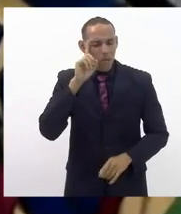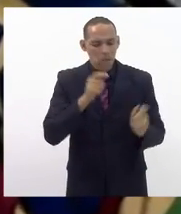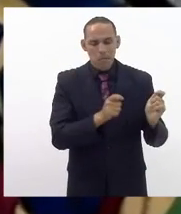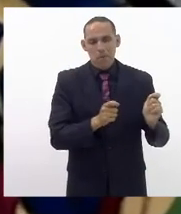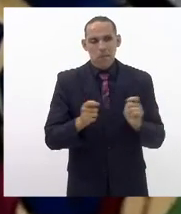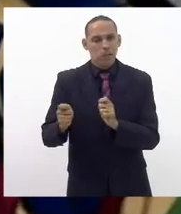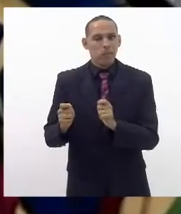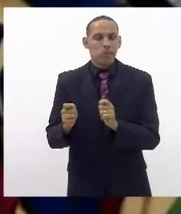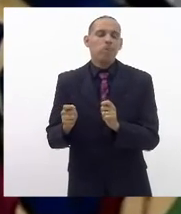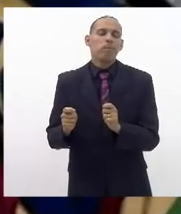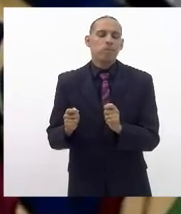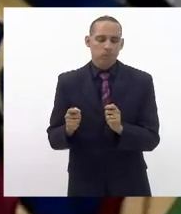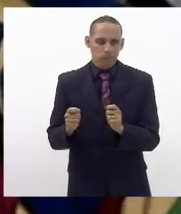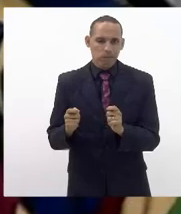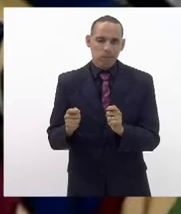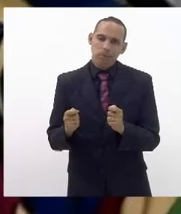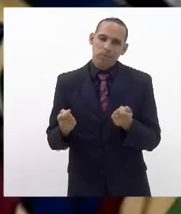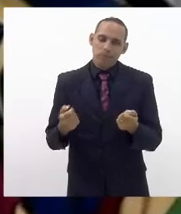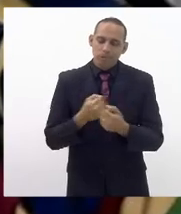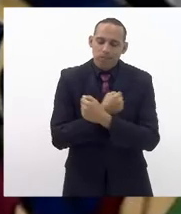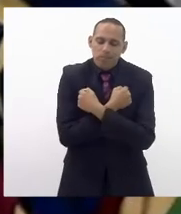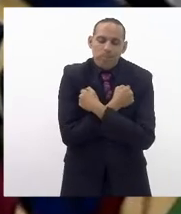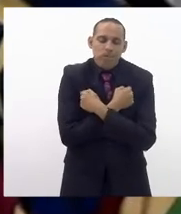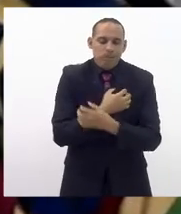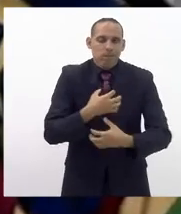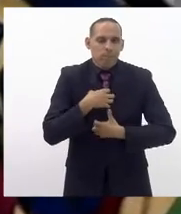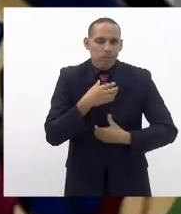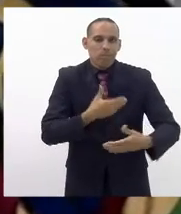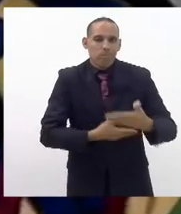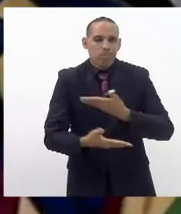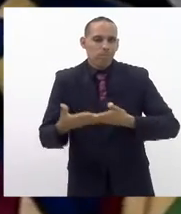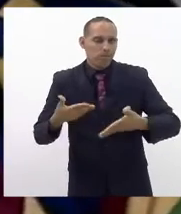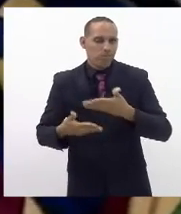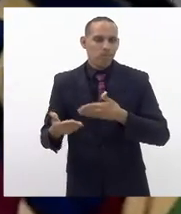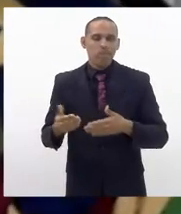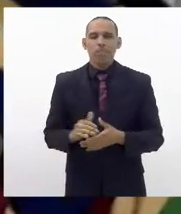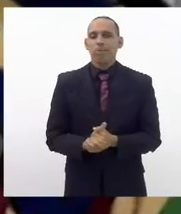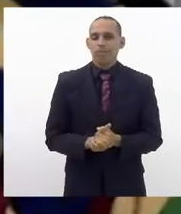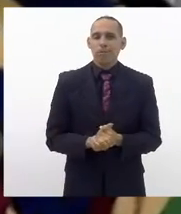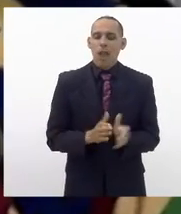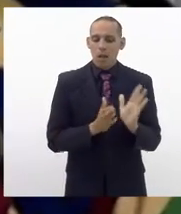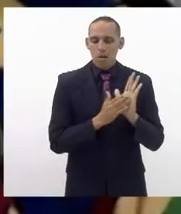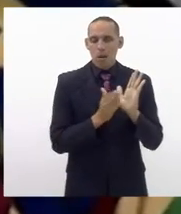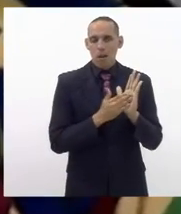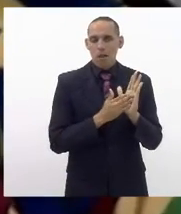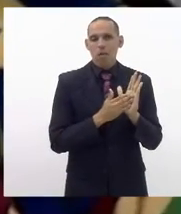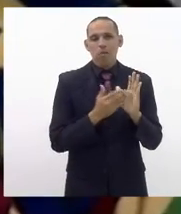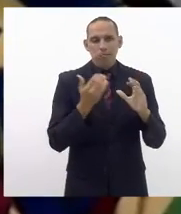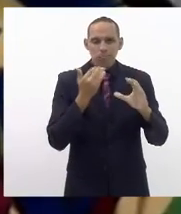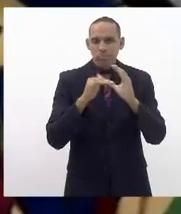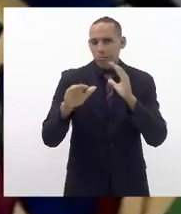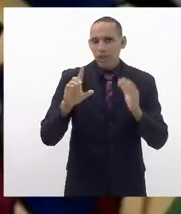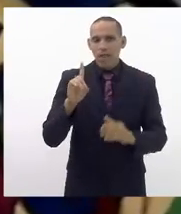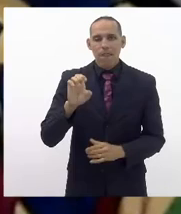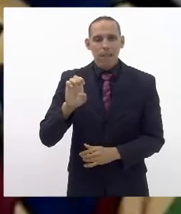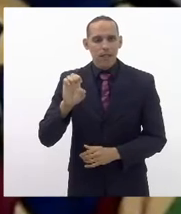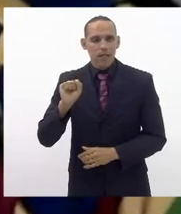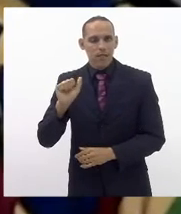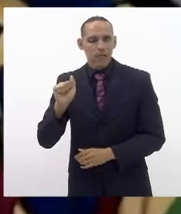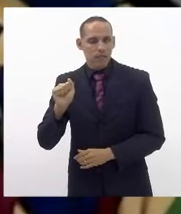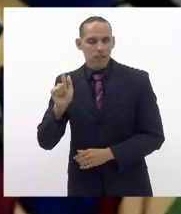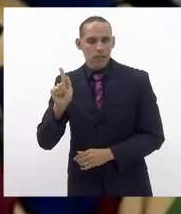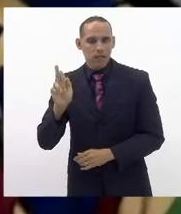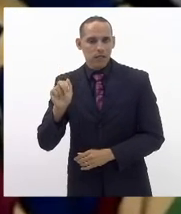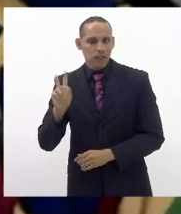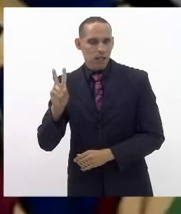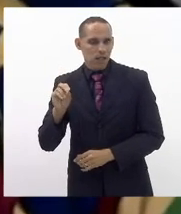Então, fica aqui o meu abraço, a minha solidariedade e a minha proposta de encaminhamento desse desagravo oficial para que a